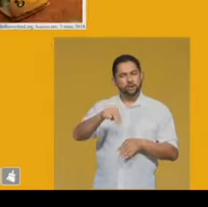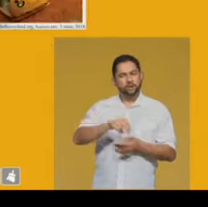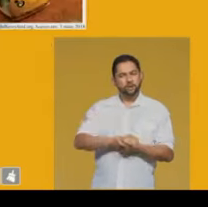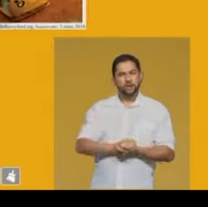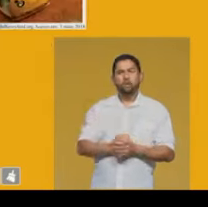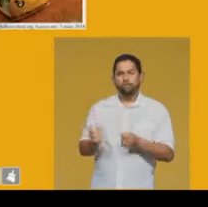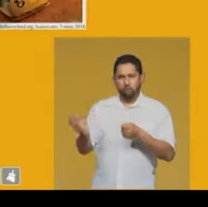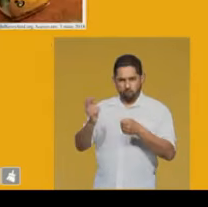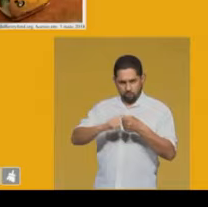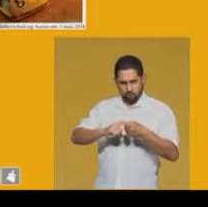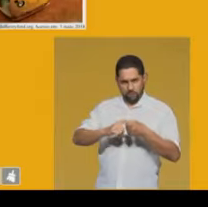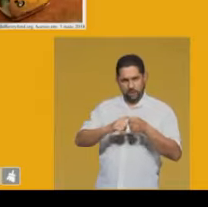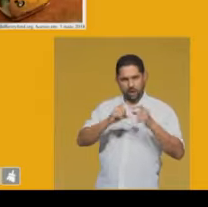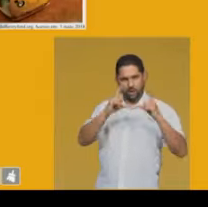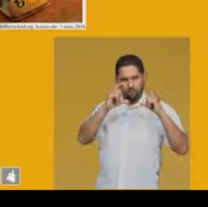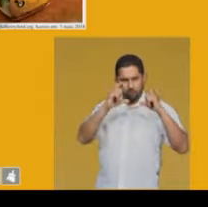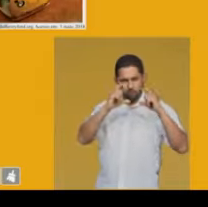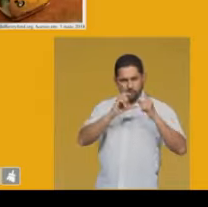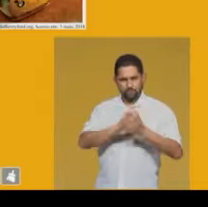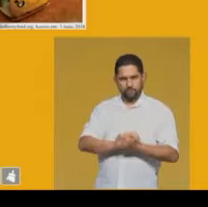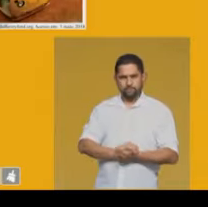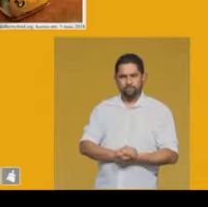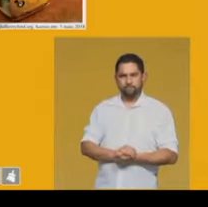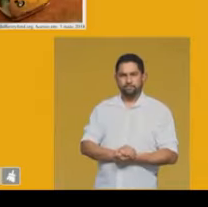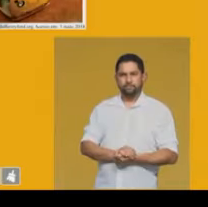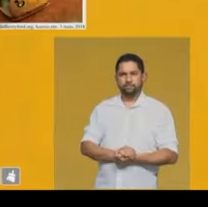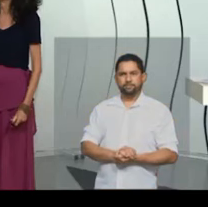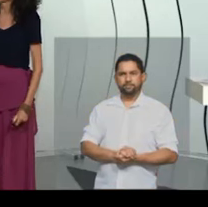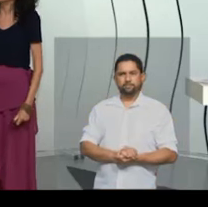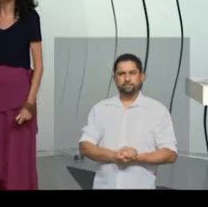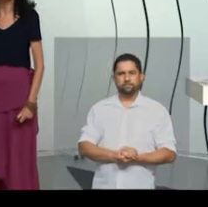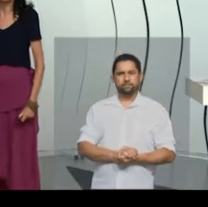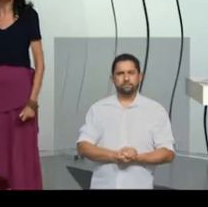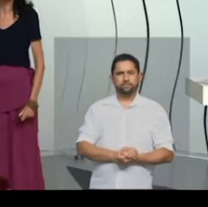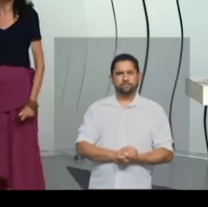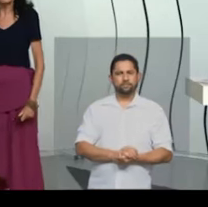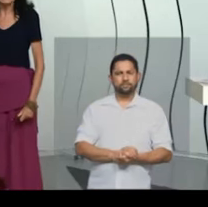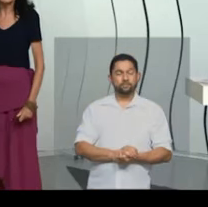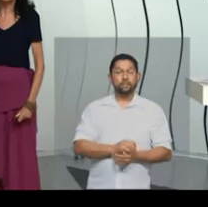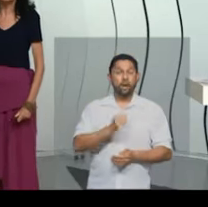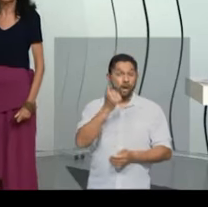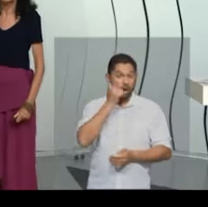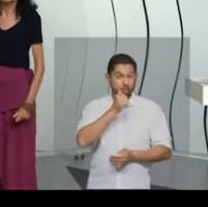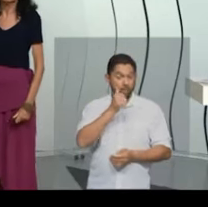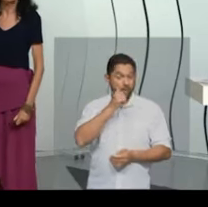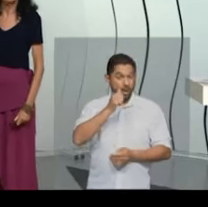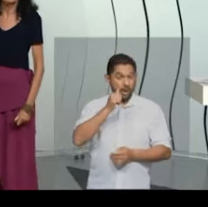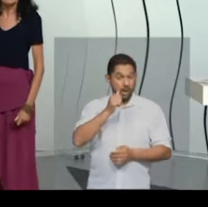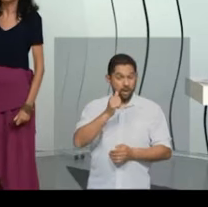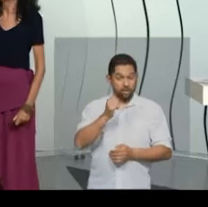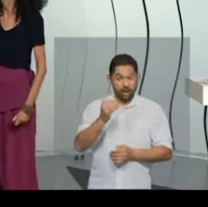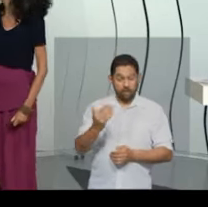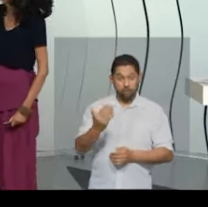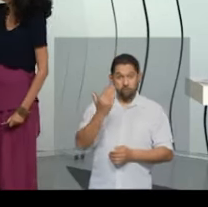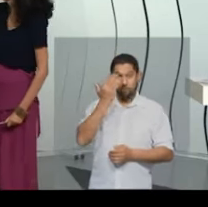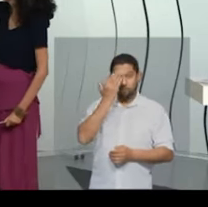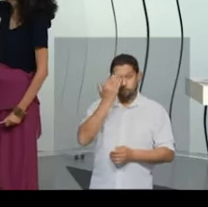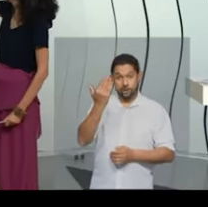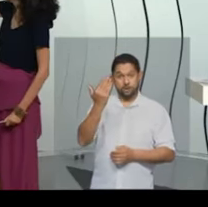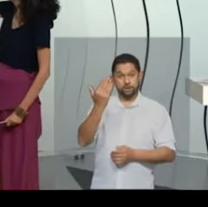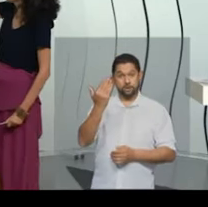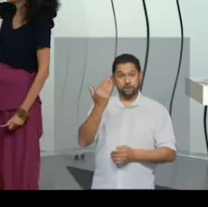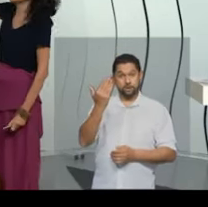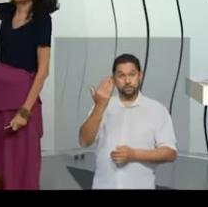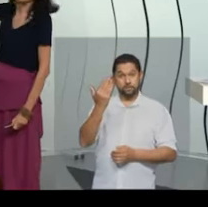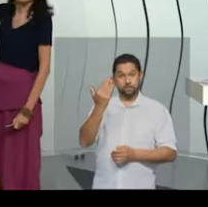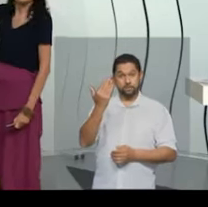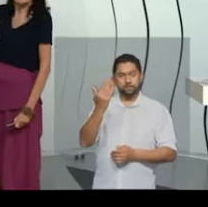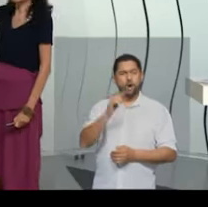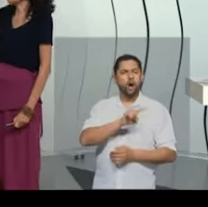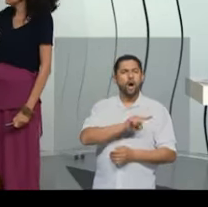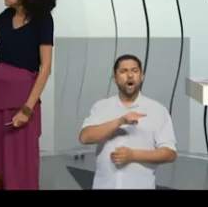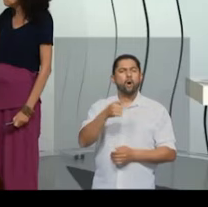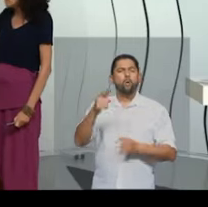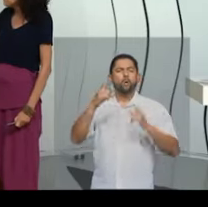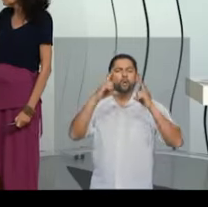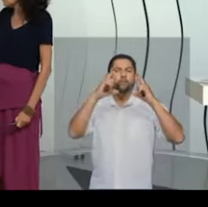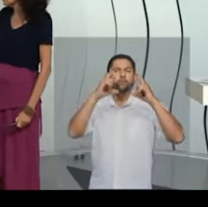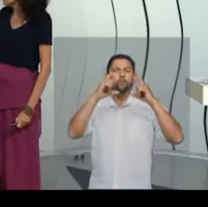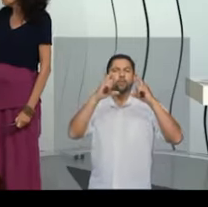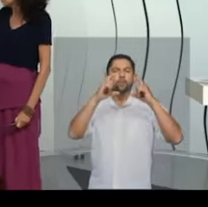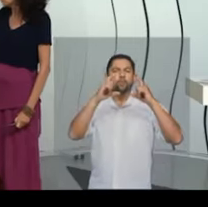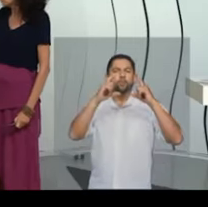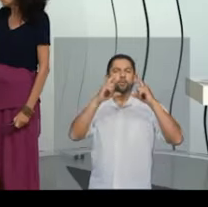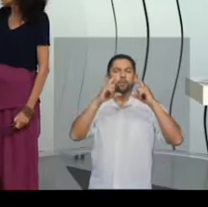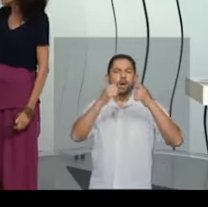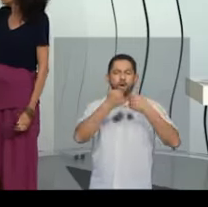imagem. No caso aqui, a mulher está em destaque nessa fotografia. E a outra fotografia